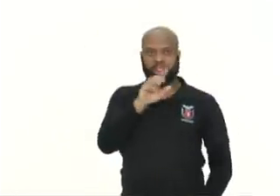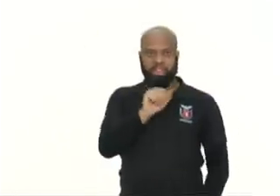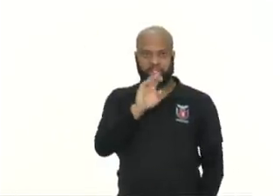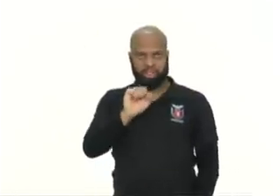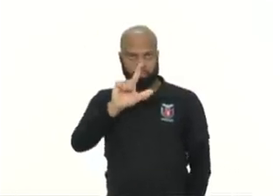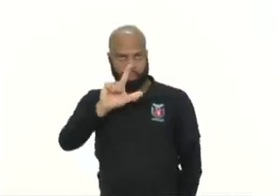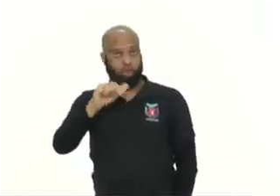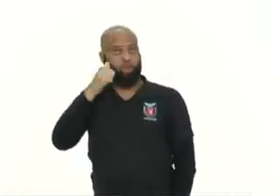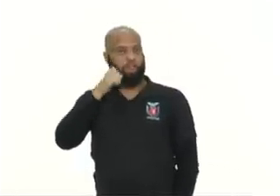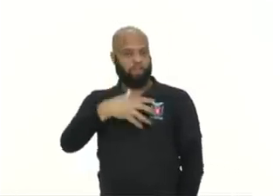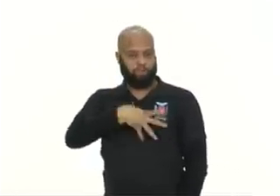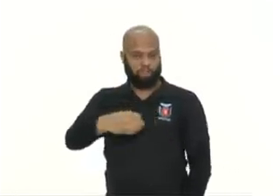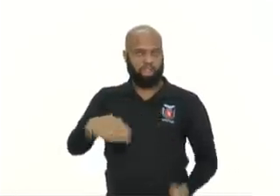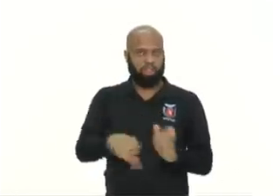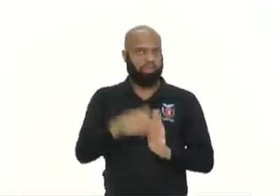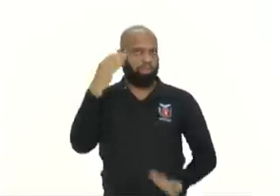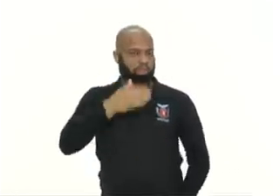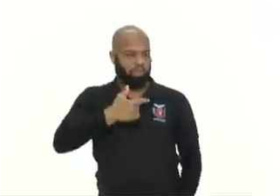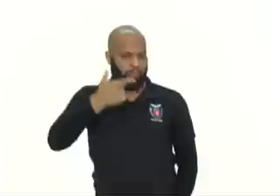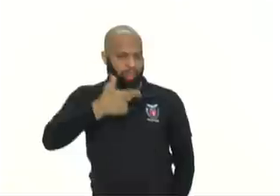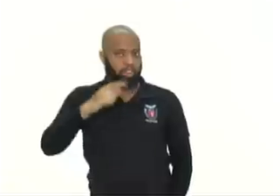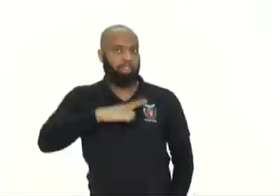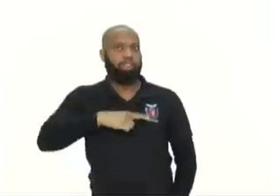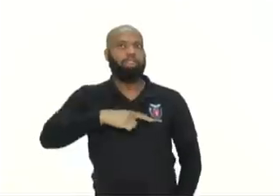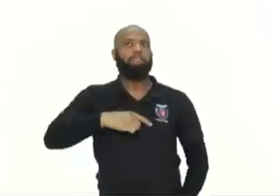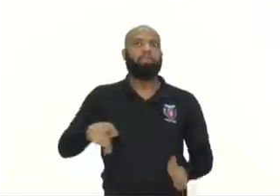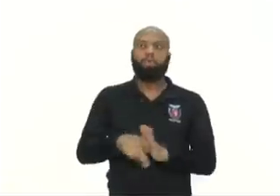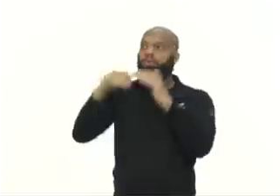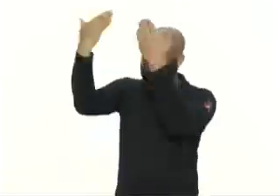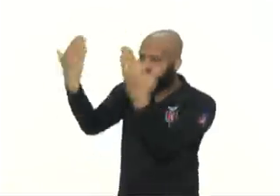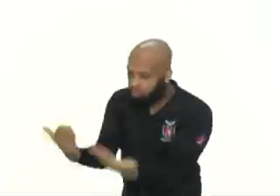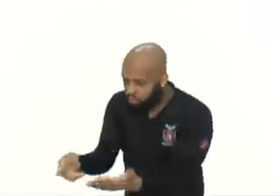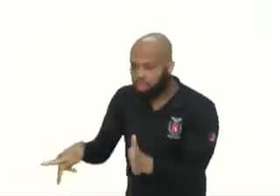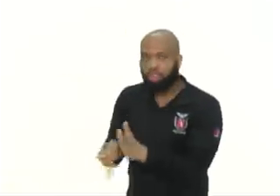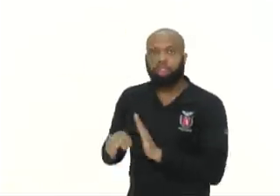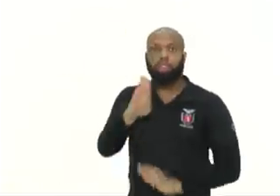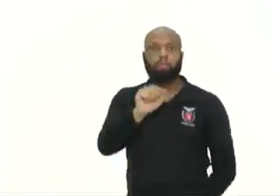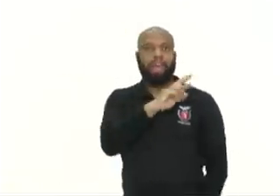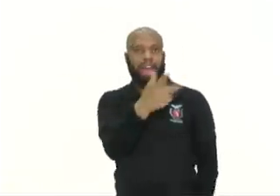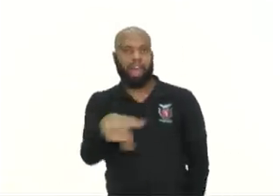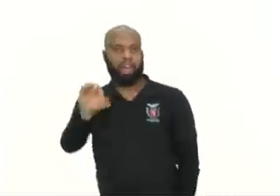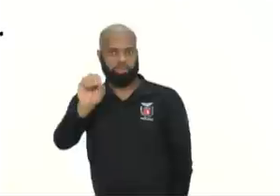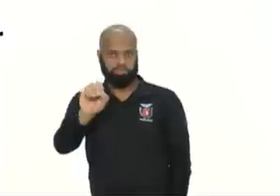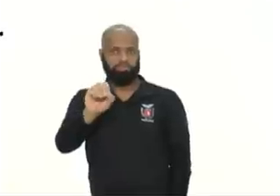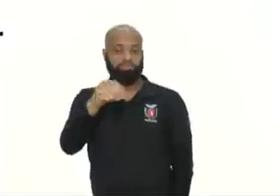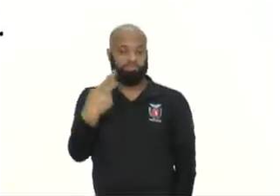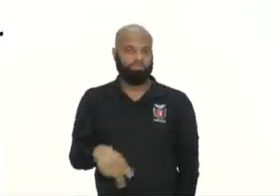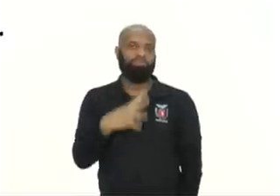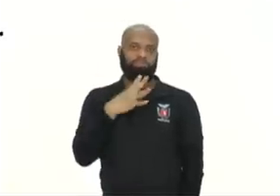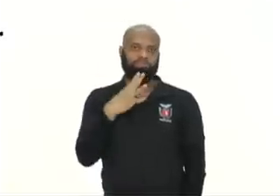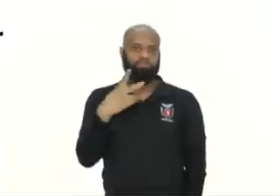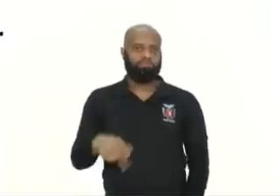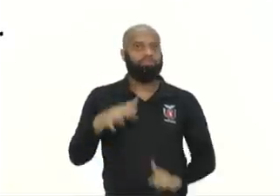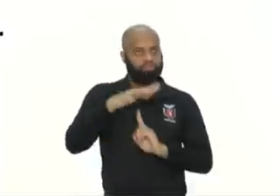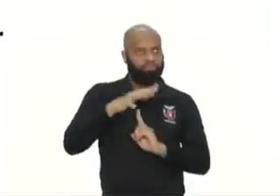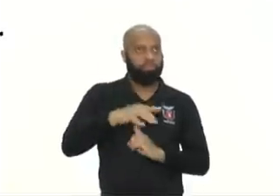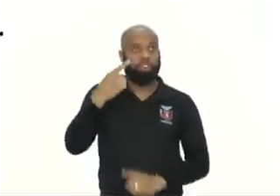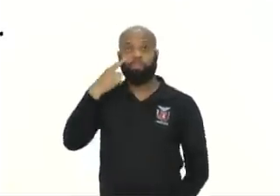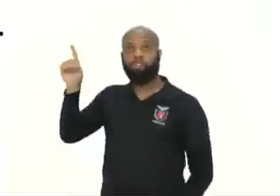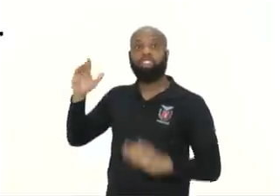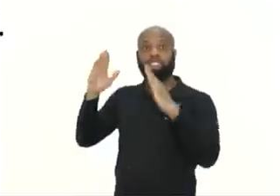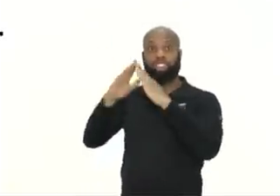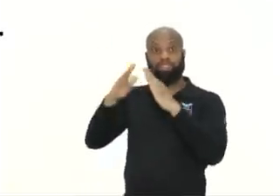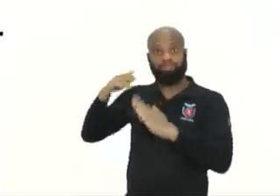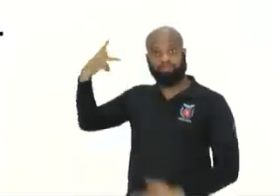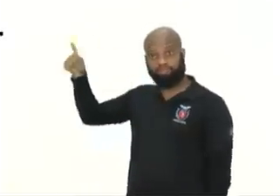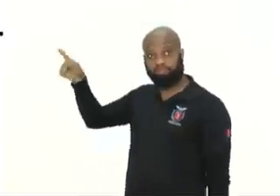II, o título de Barão do Serra Azul, pelo qual ele passa a ser conhecido na história do Paraná. Aqui é a residência do